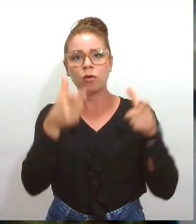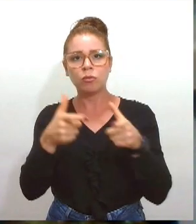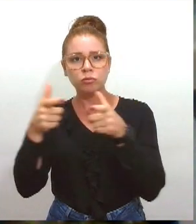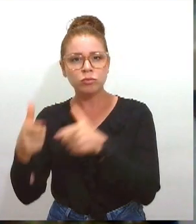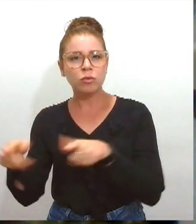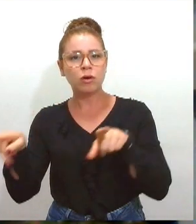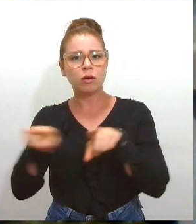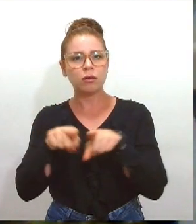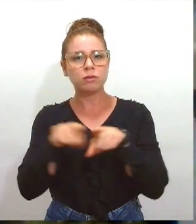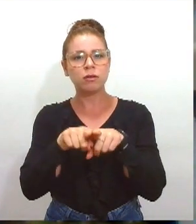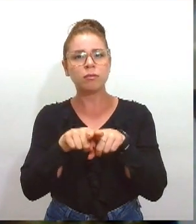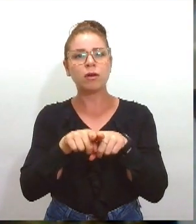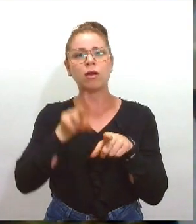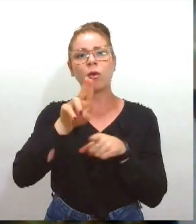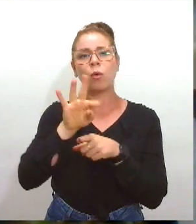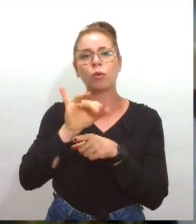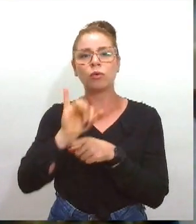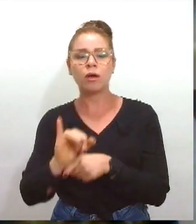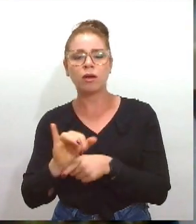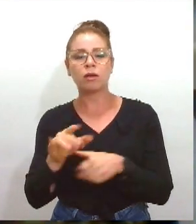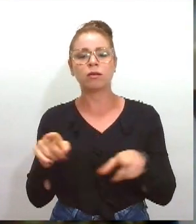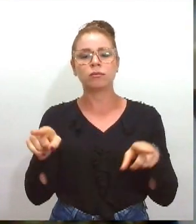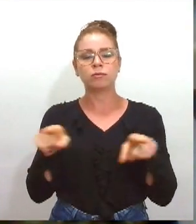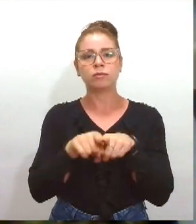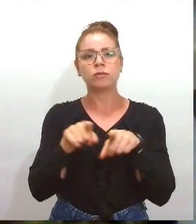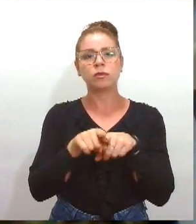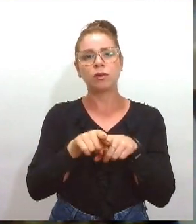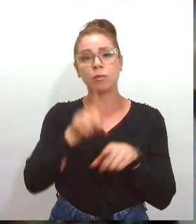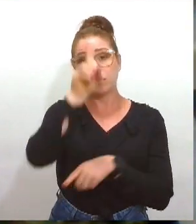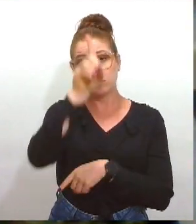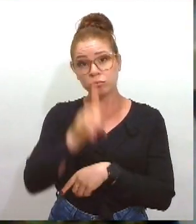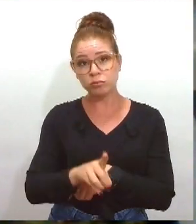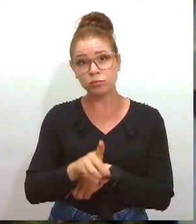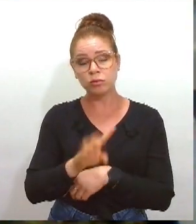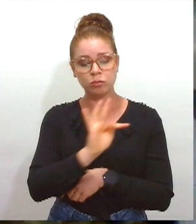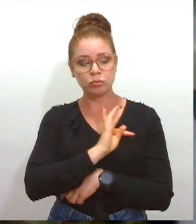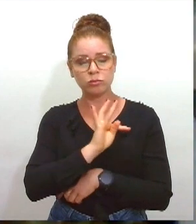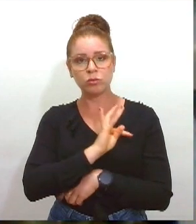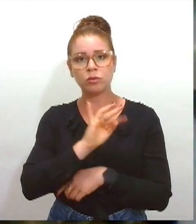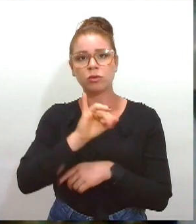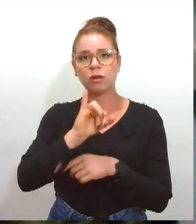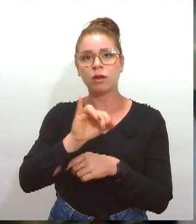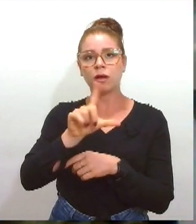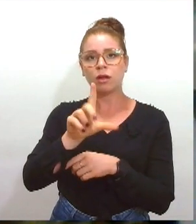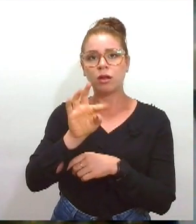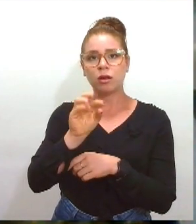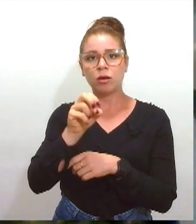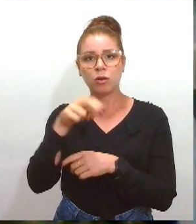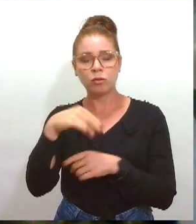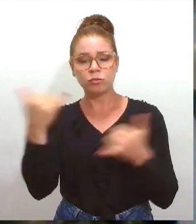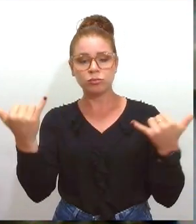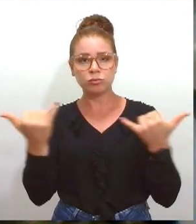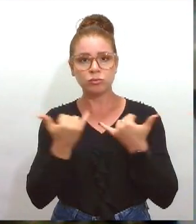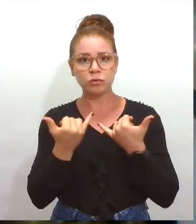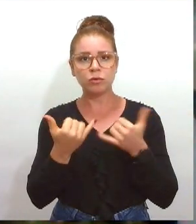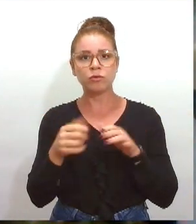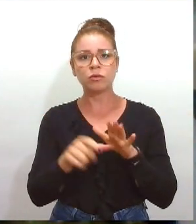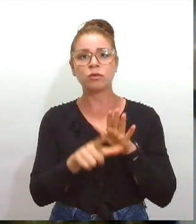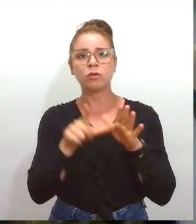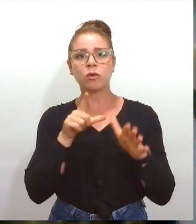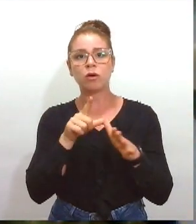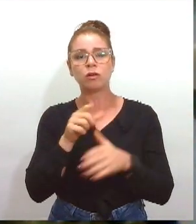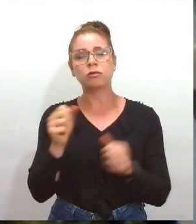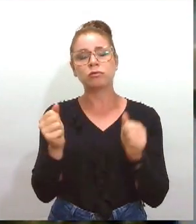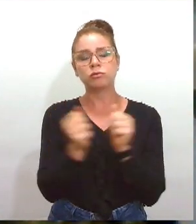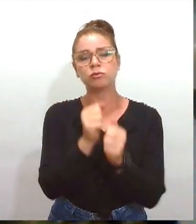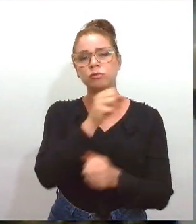intensiva. Dr. Hilton, que é o diretor técnico, ele nos disse em audiência no Ministério Público que